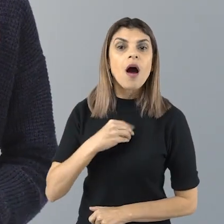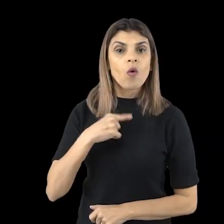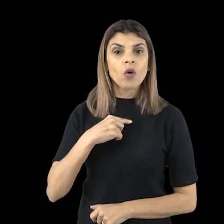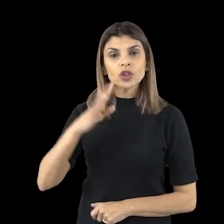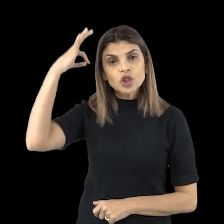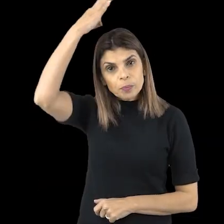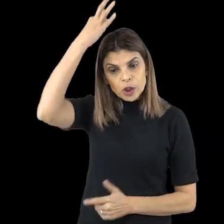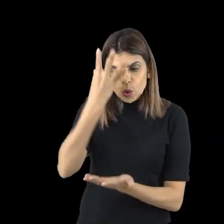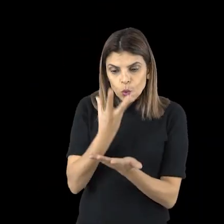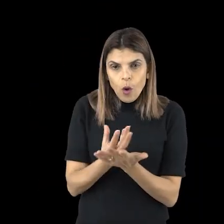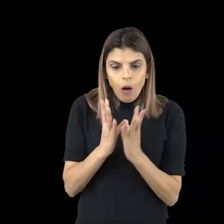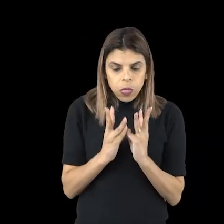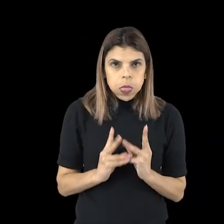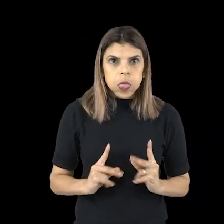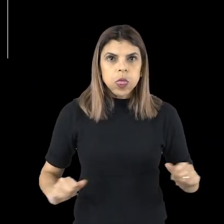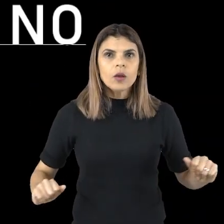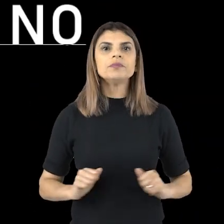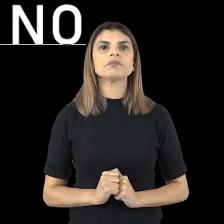espiritual.